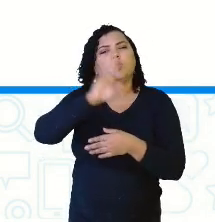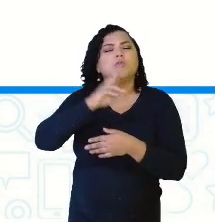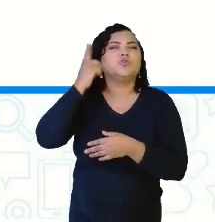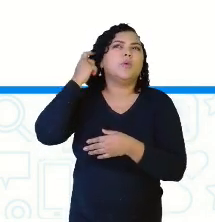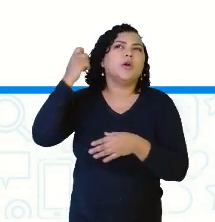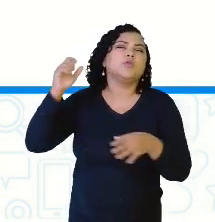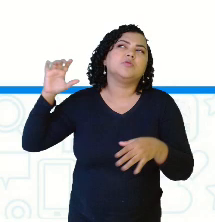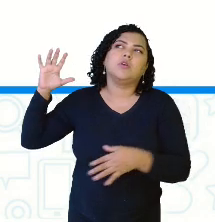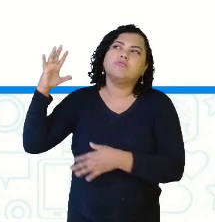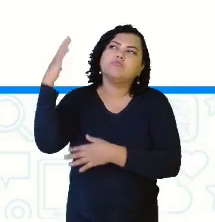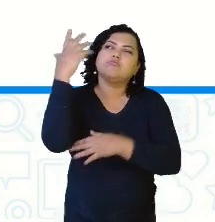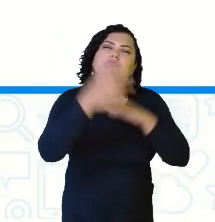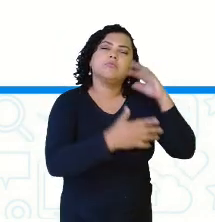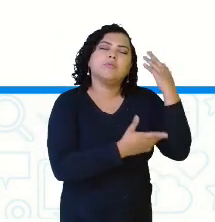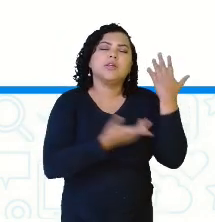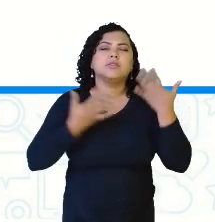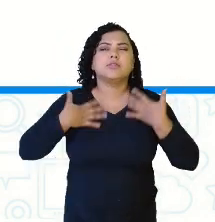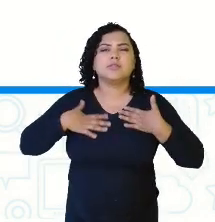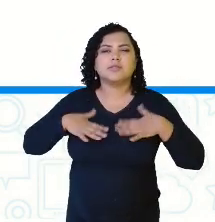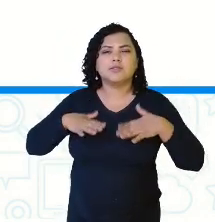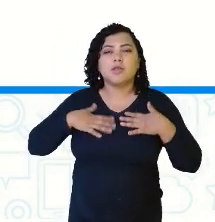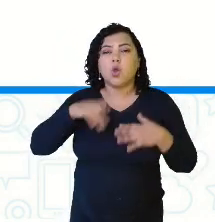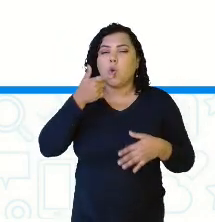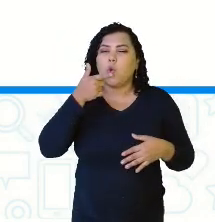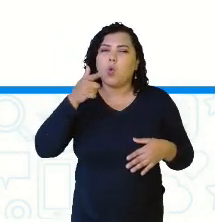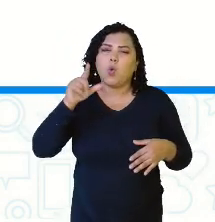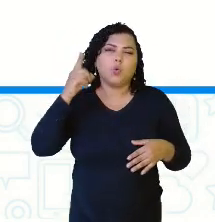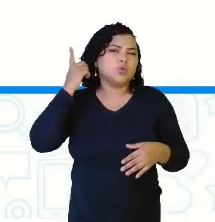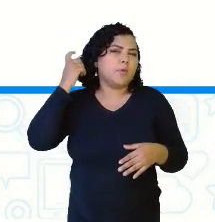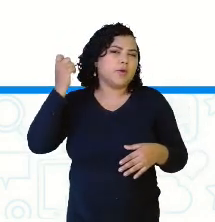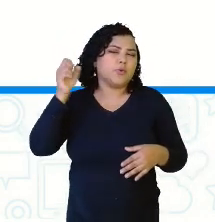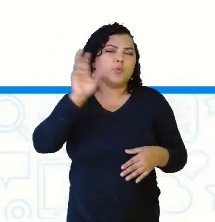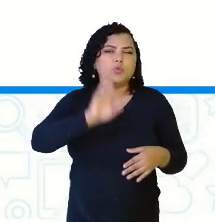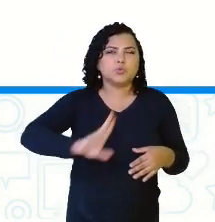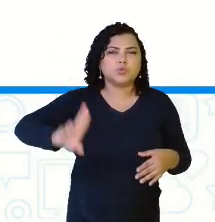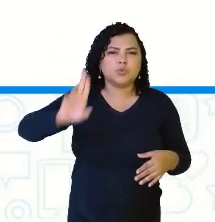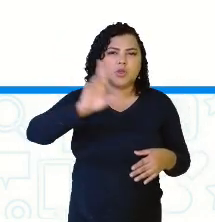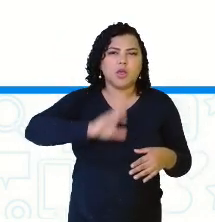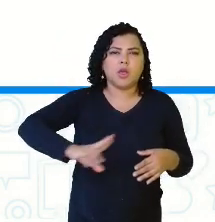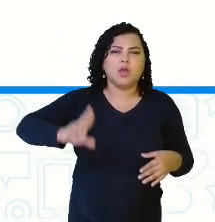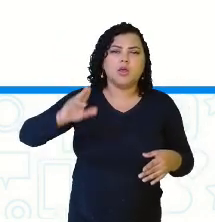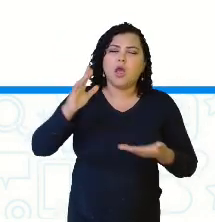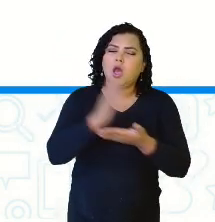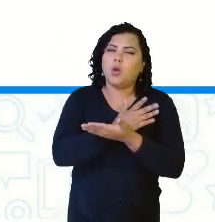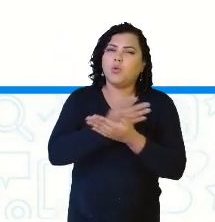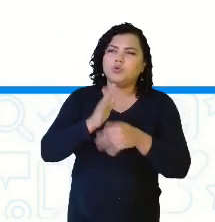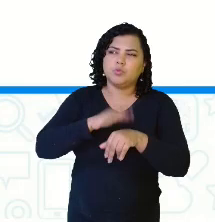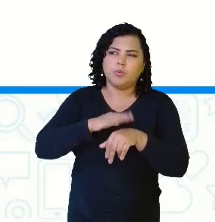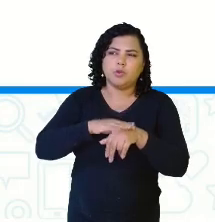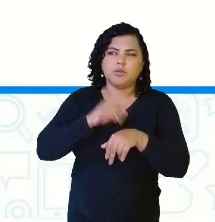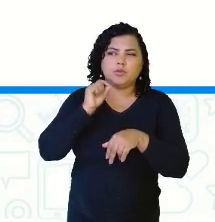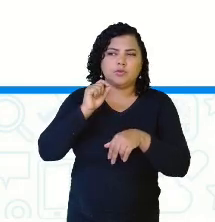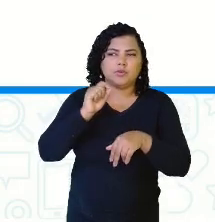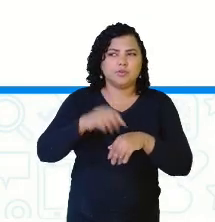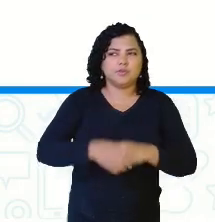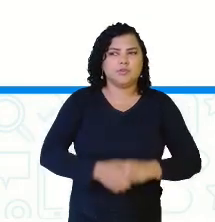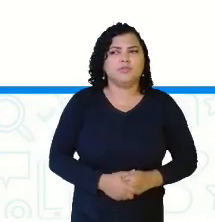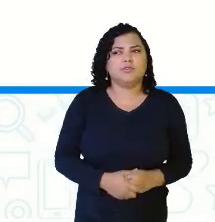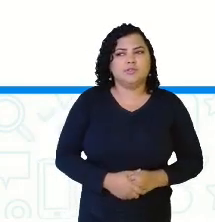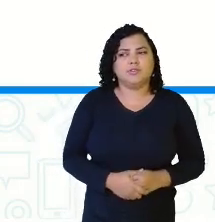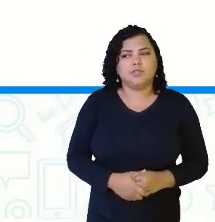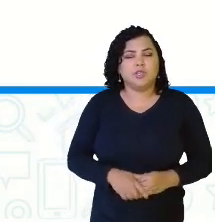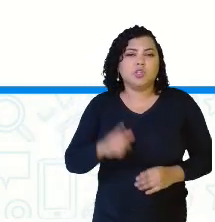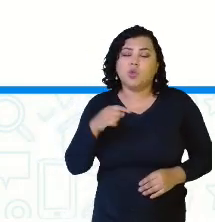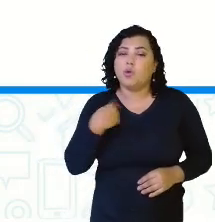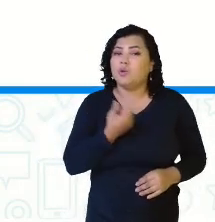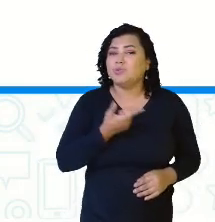relaxar. Outro som que foi muito comum e muito utilizado durante algum tempo atrás, né, e a gente hoje não tem